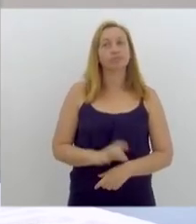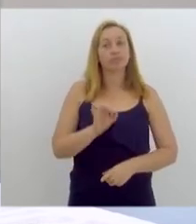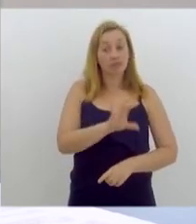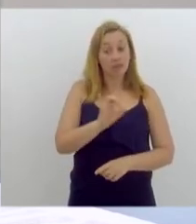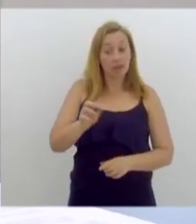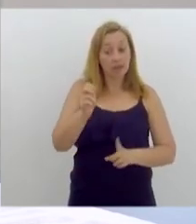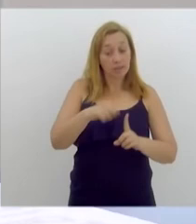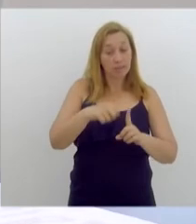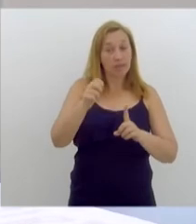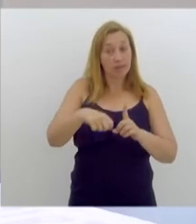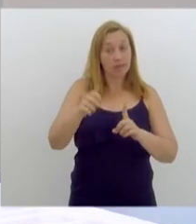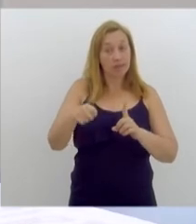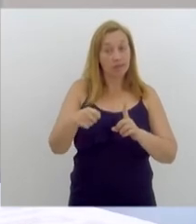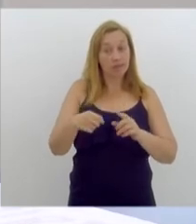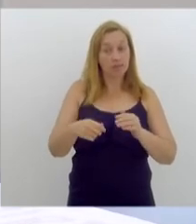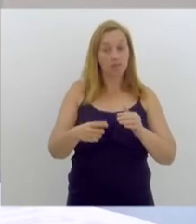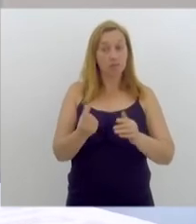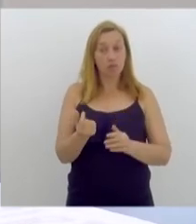evidentemente